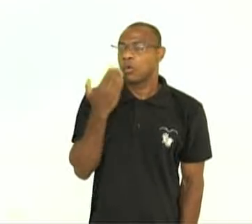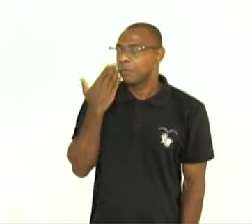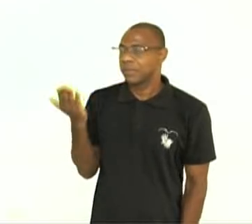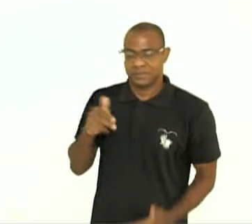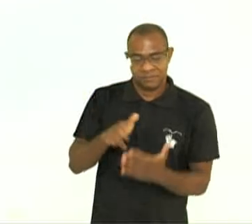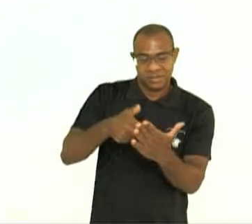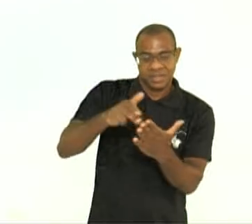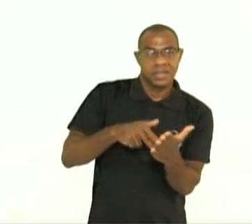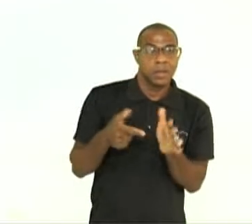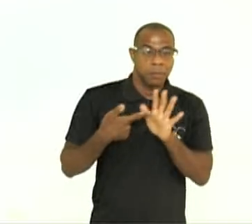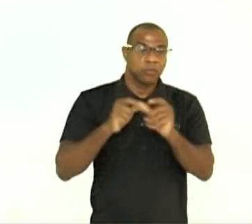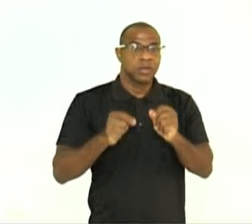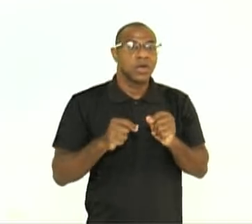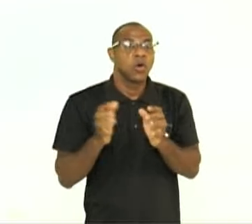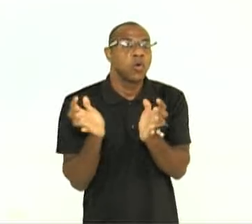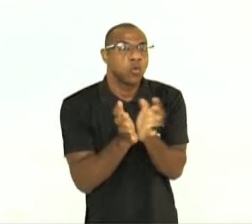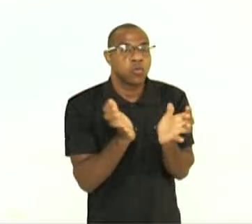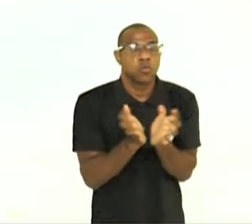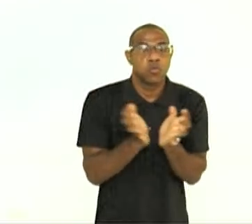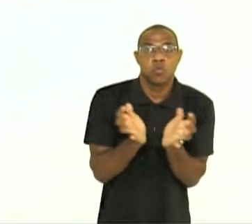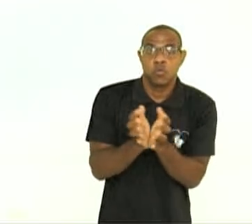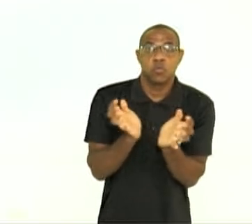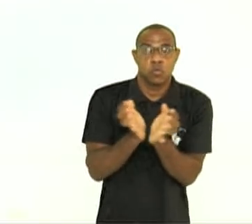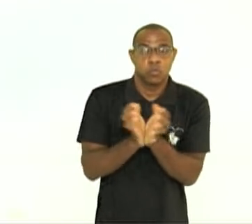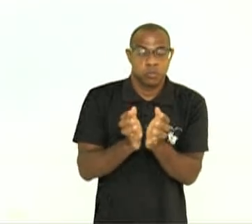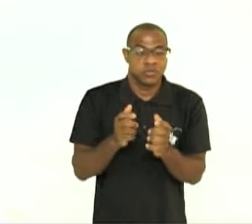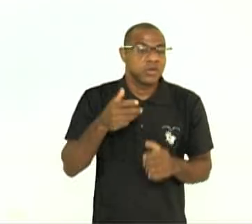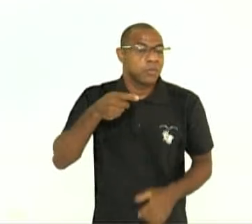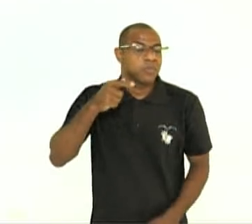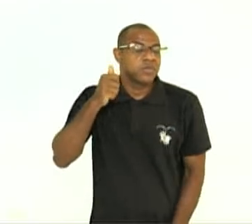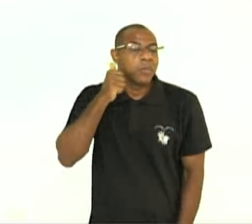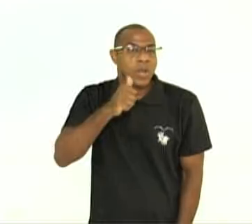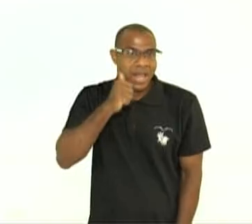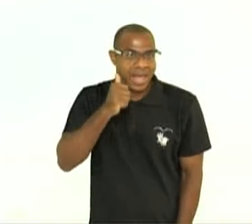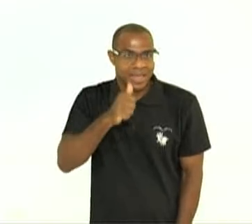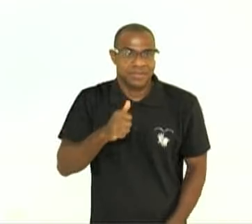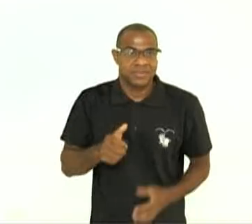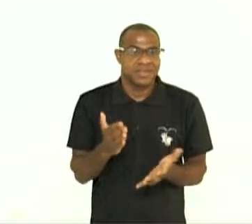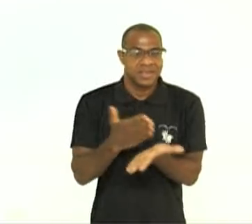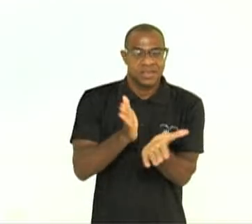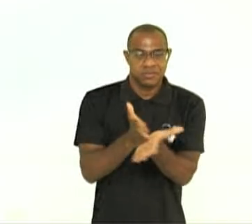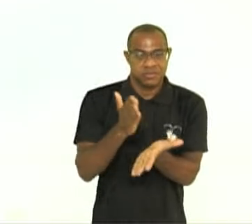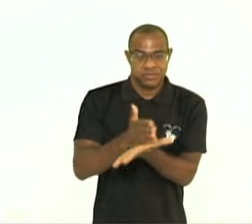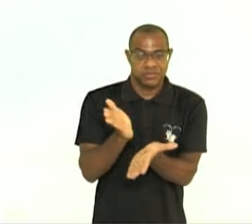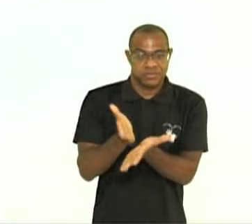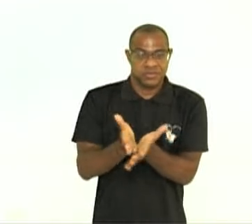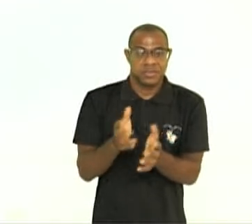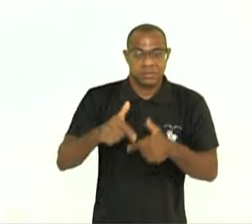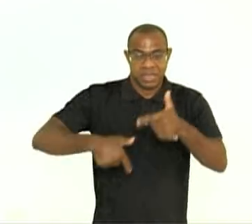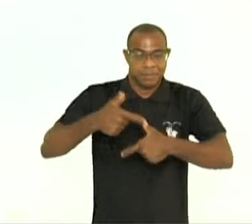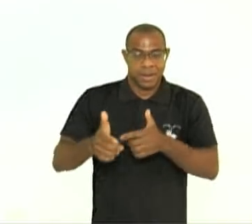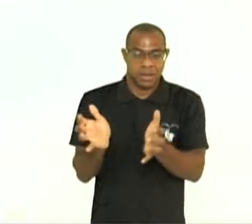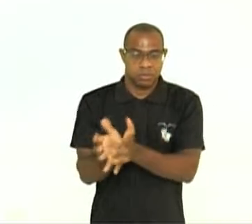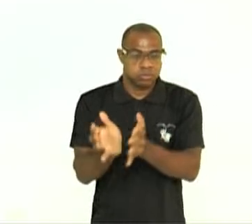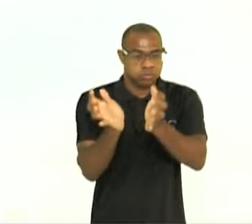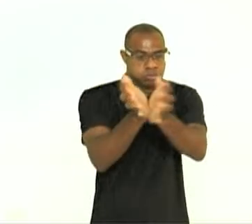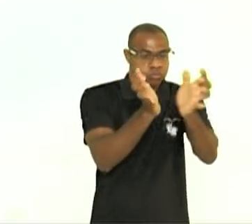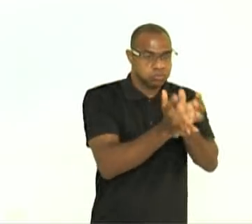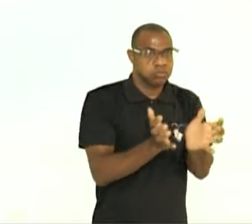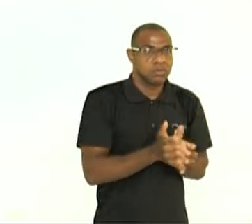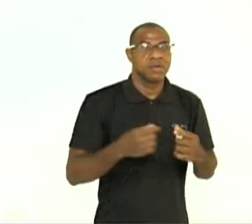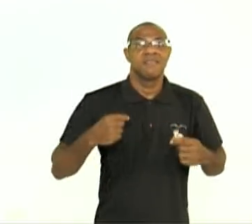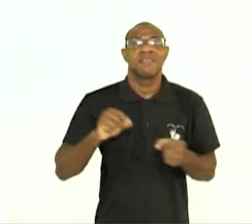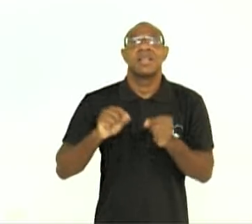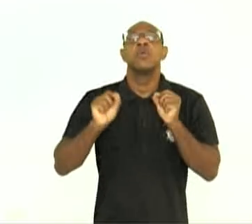de mulheres com divisões de tarefa, cada uma fazendo uma parte da produção dos